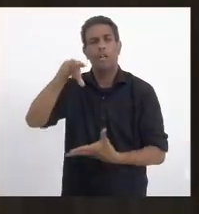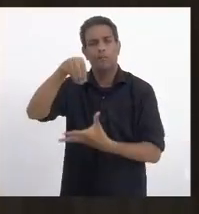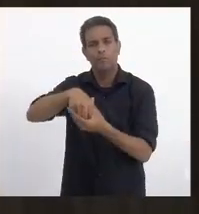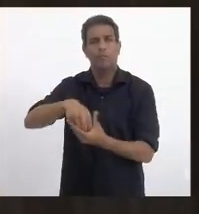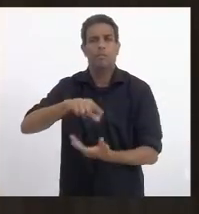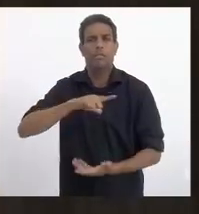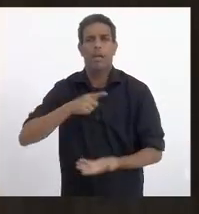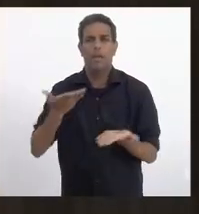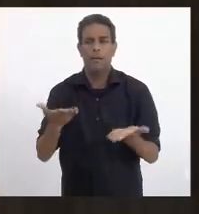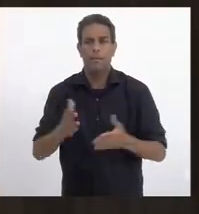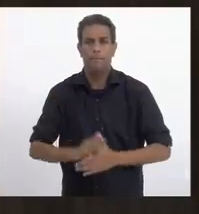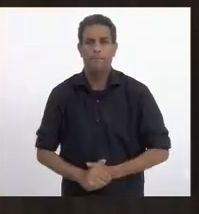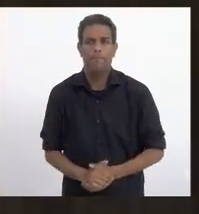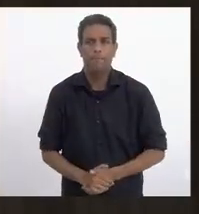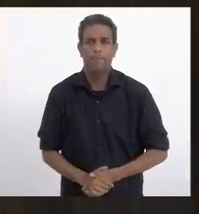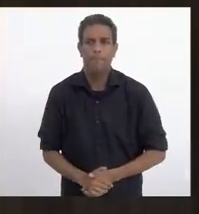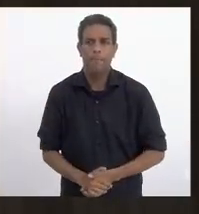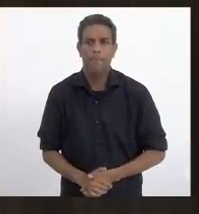a